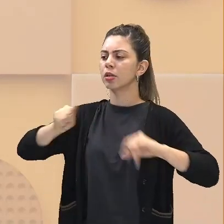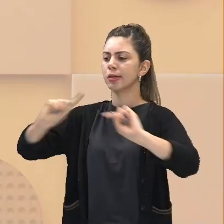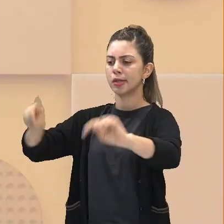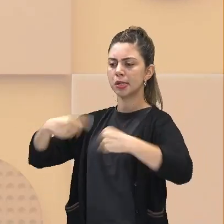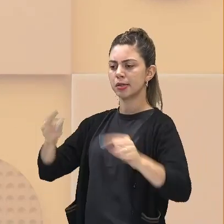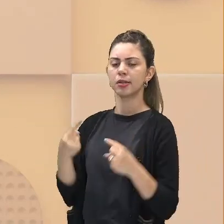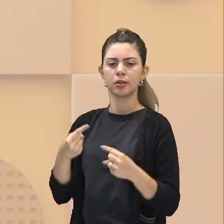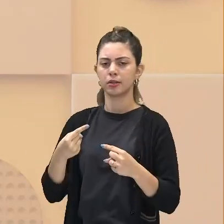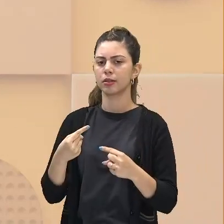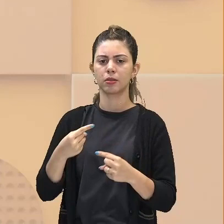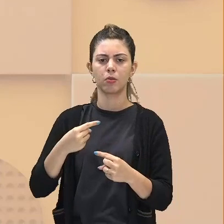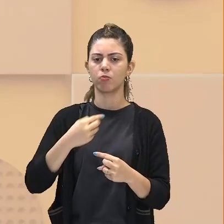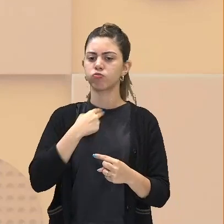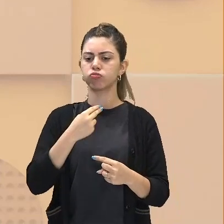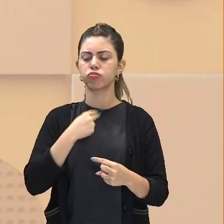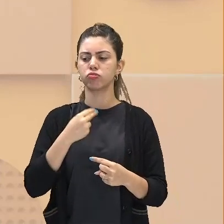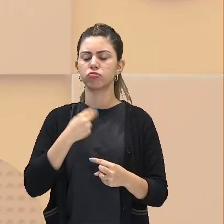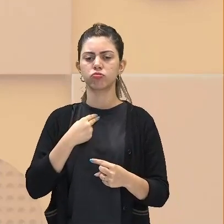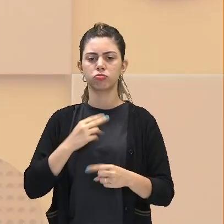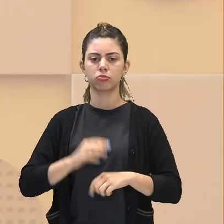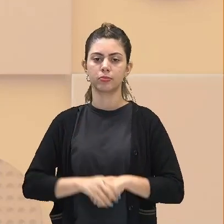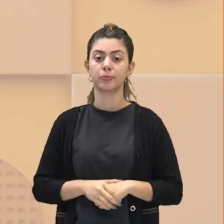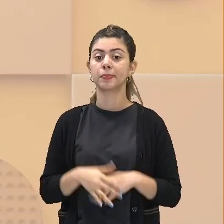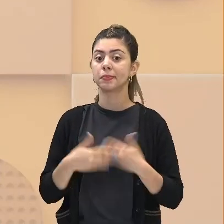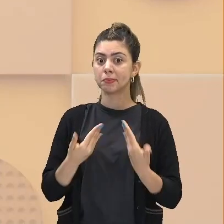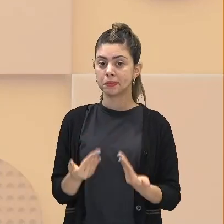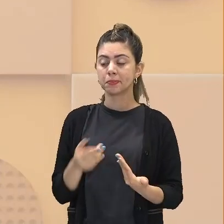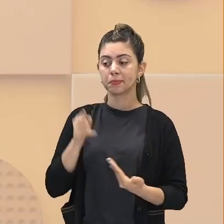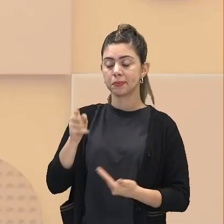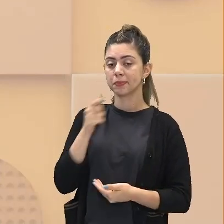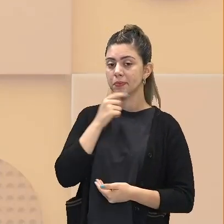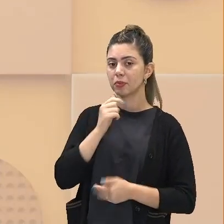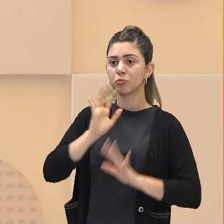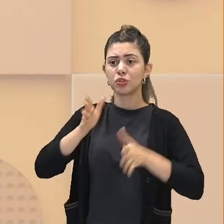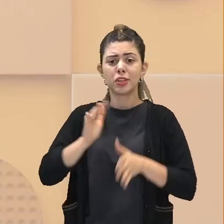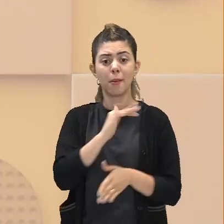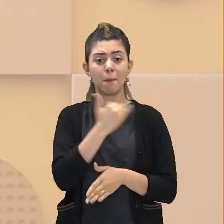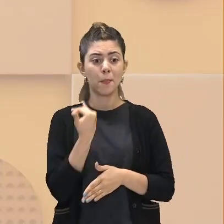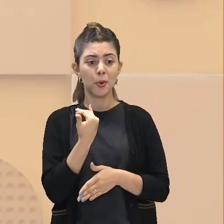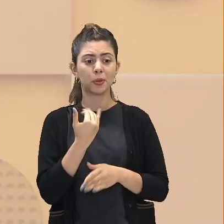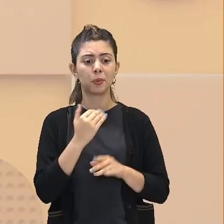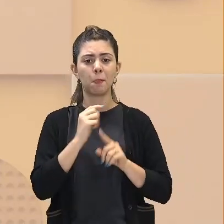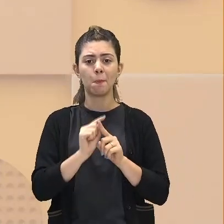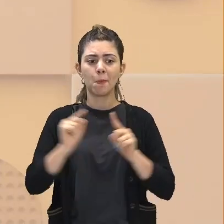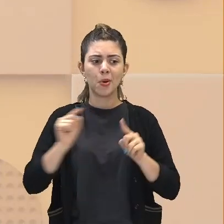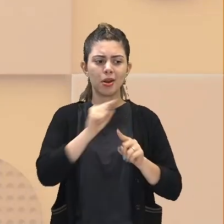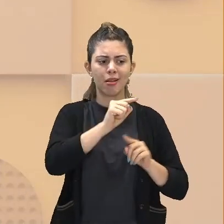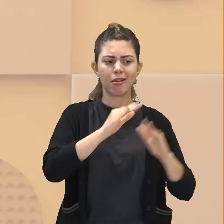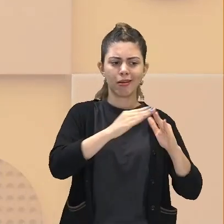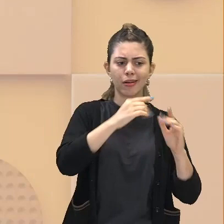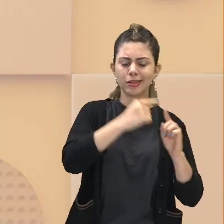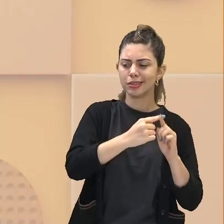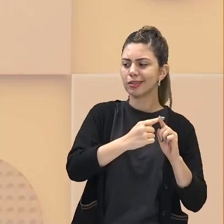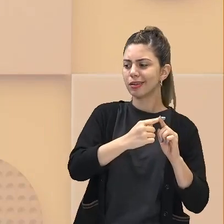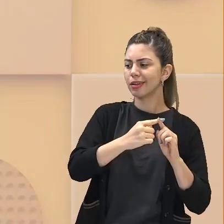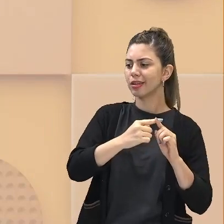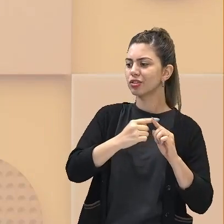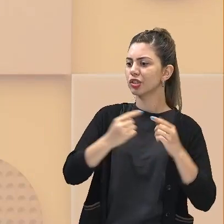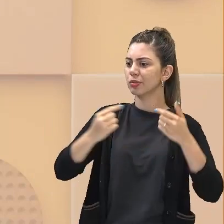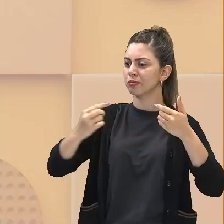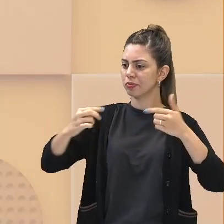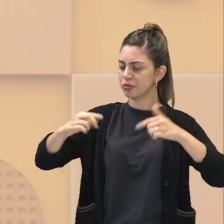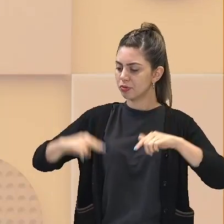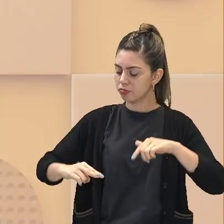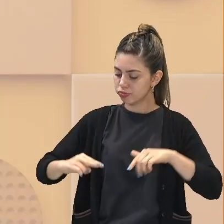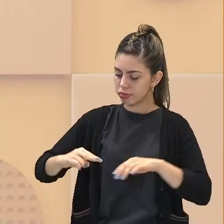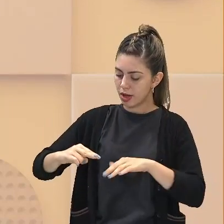mesmo depois dele já ter falecido, a Igreja Católica o julgou e o condenou. Ela exumou o